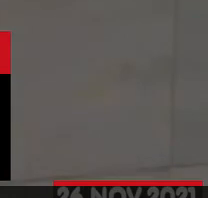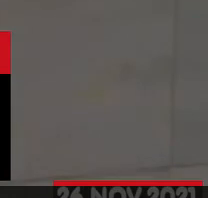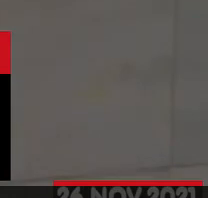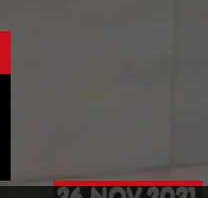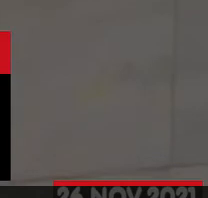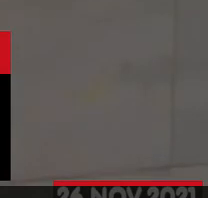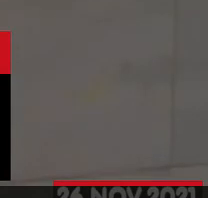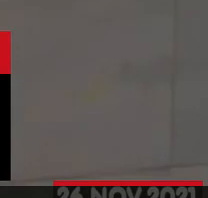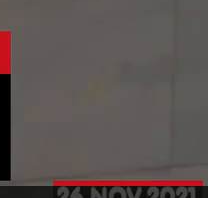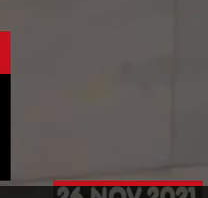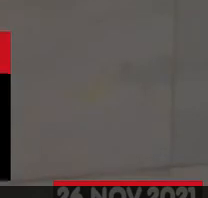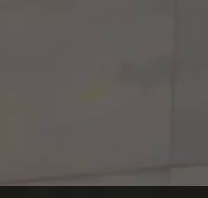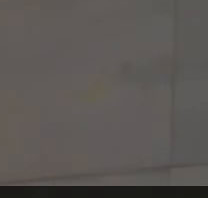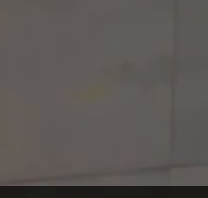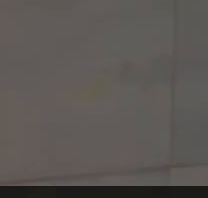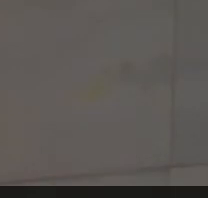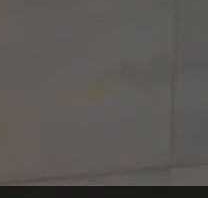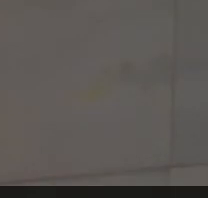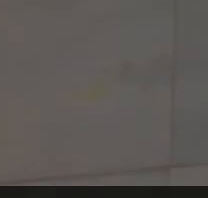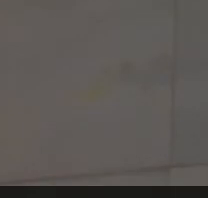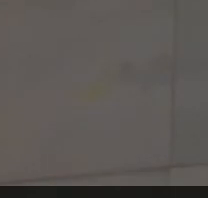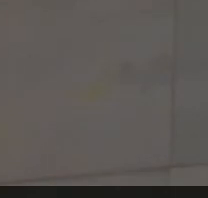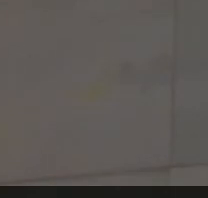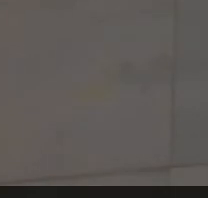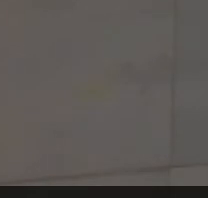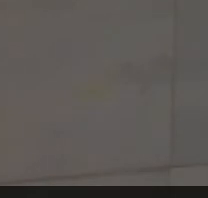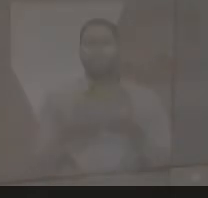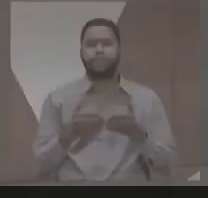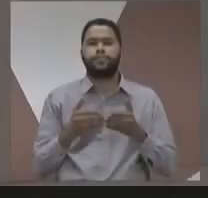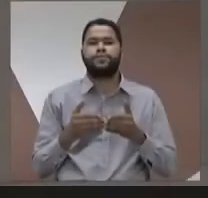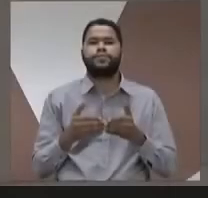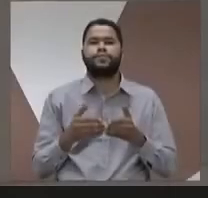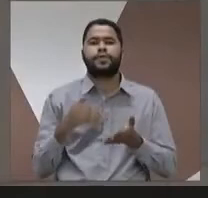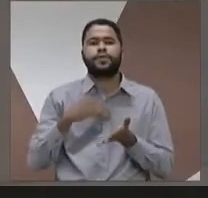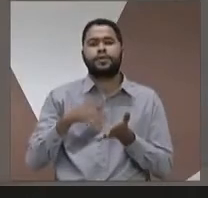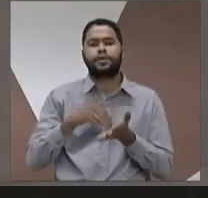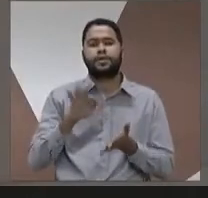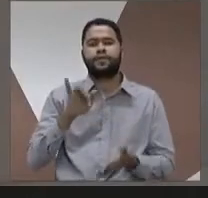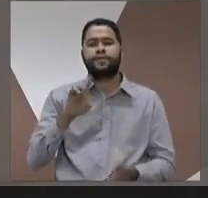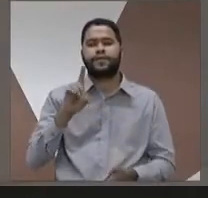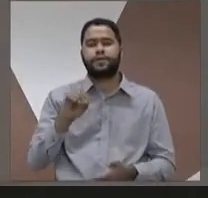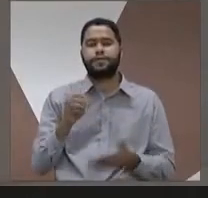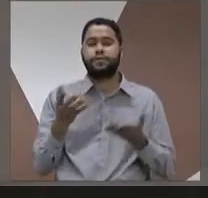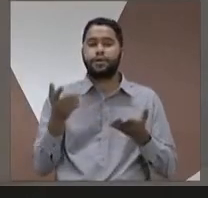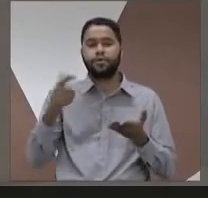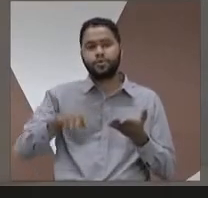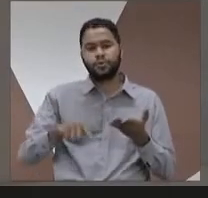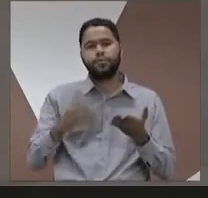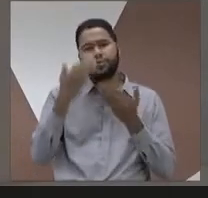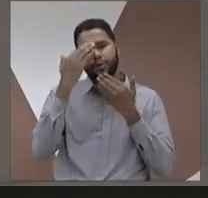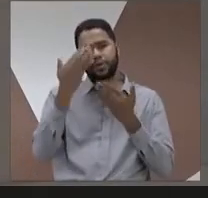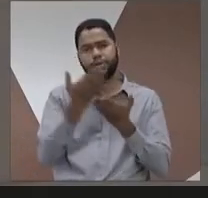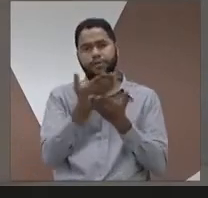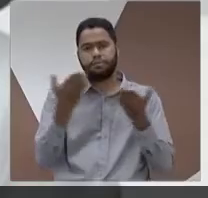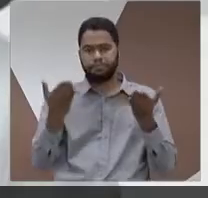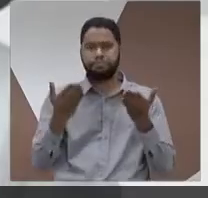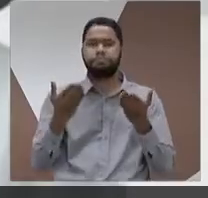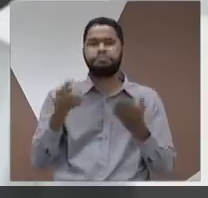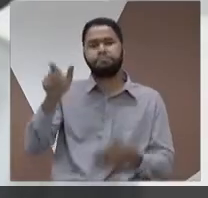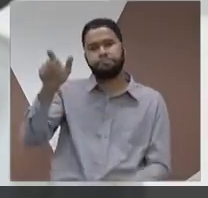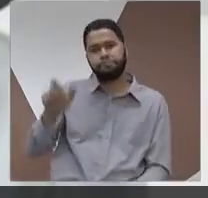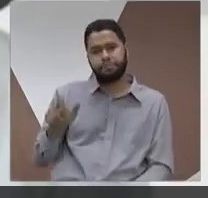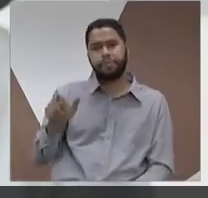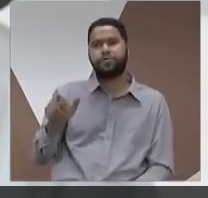Presidente? Por favor, secretário Fernando Marcato. Fernando, queria mais uma vez agradecer na sua pessoa